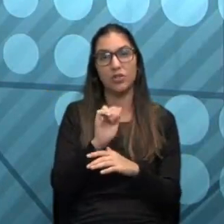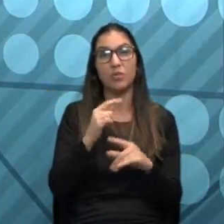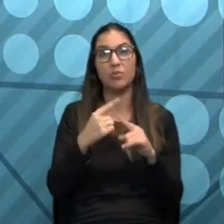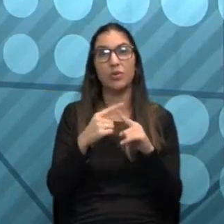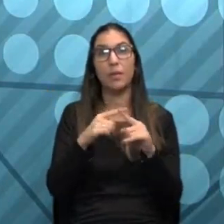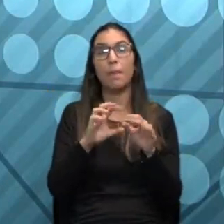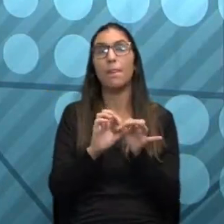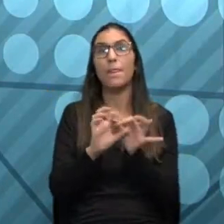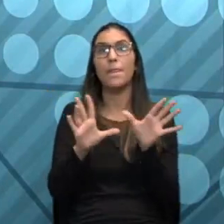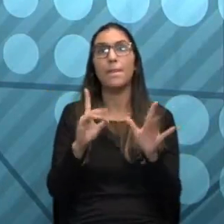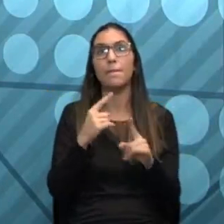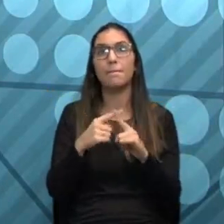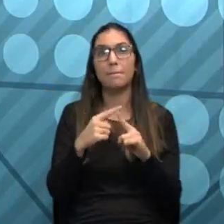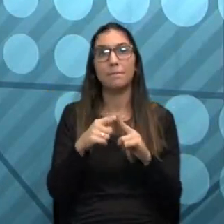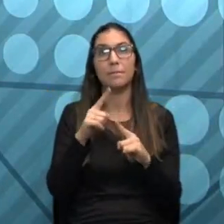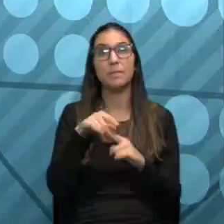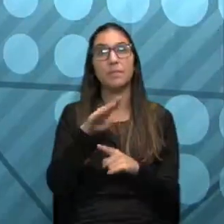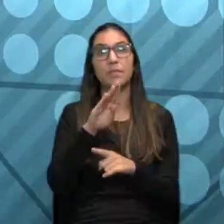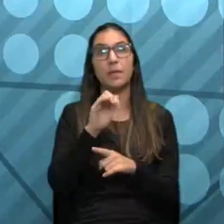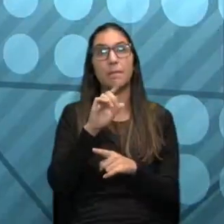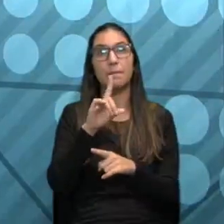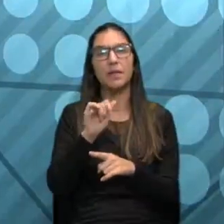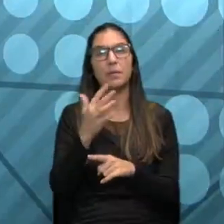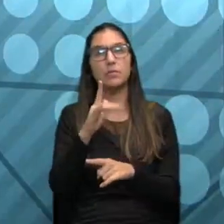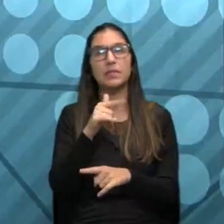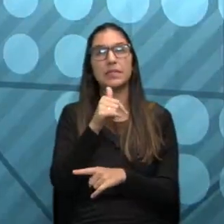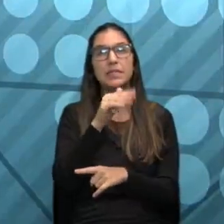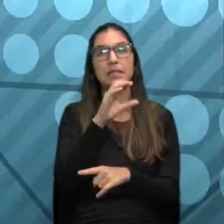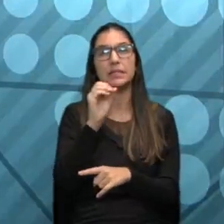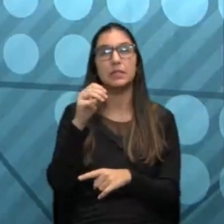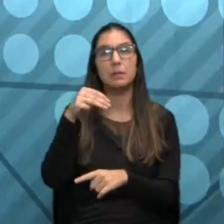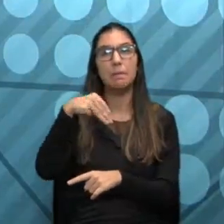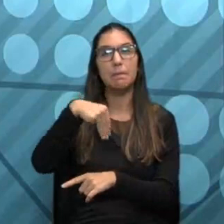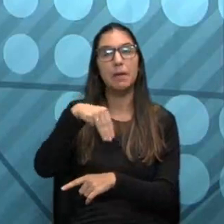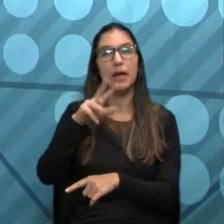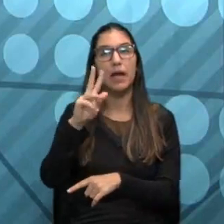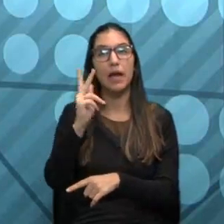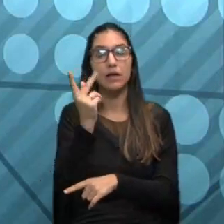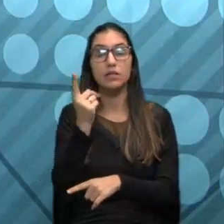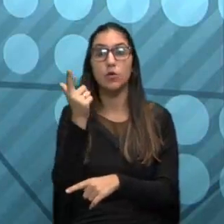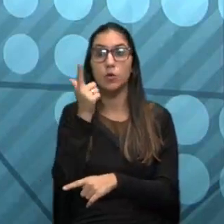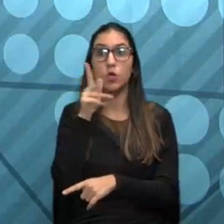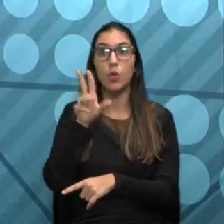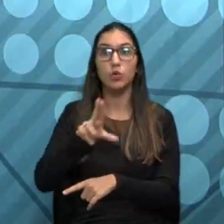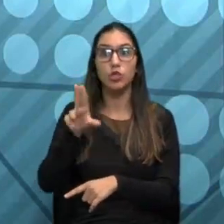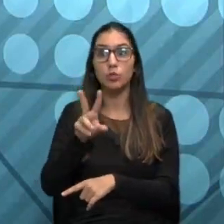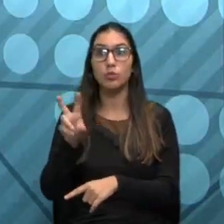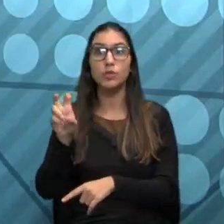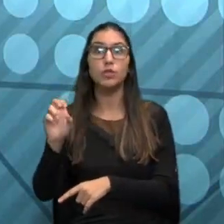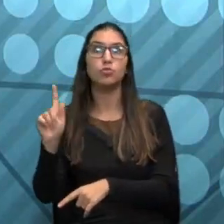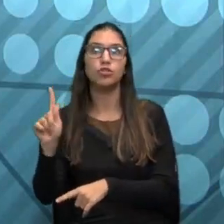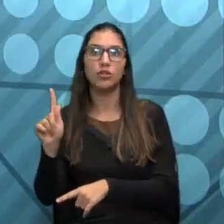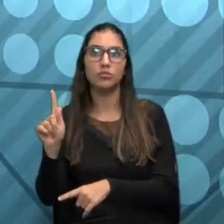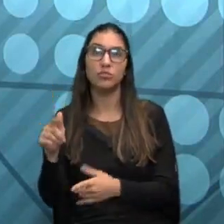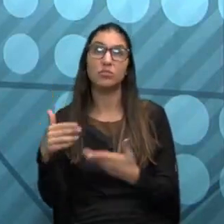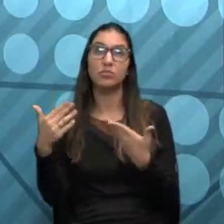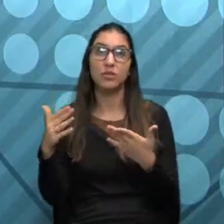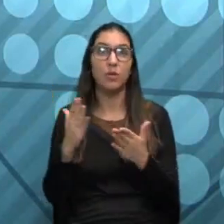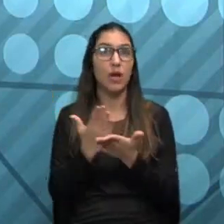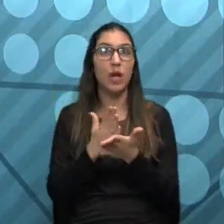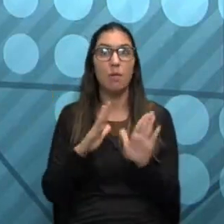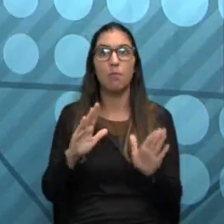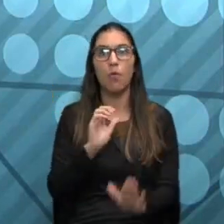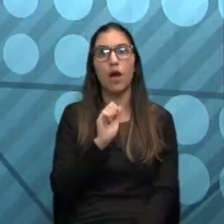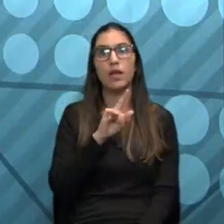eles querem liberar essa banda? Que é uma banda na faixa de 700 MHz, que ela vai ser utilizada para o 5G. Então, acabou a